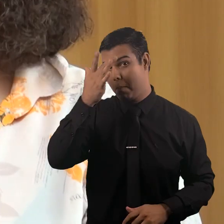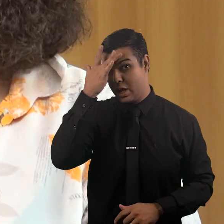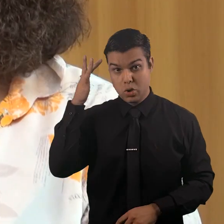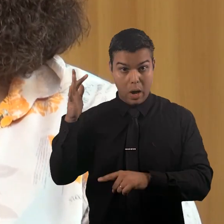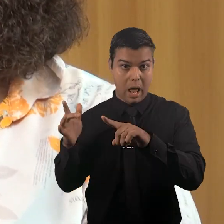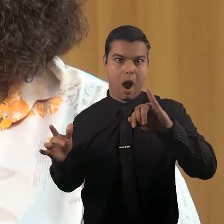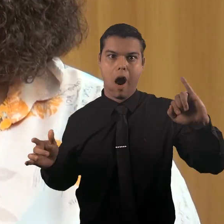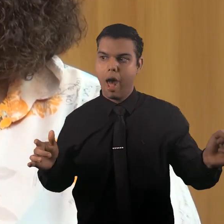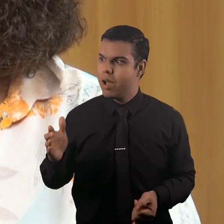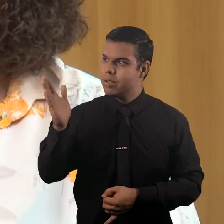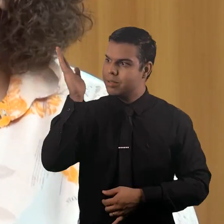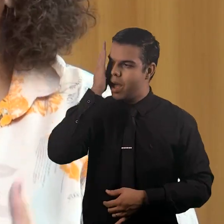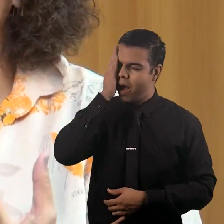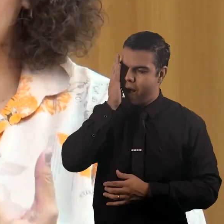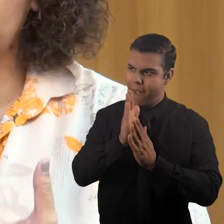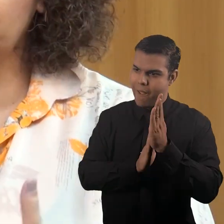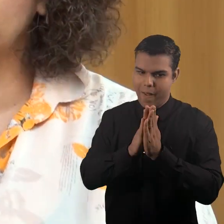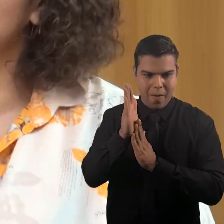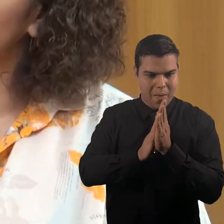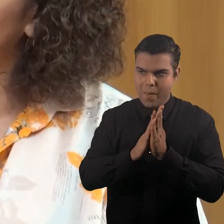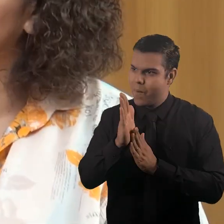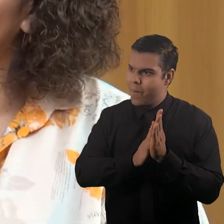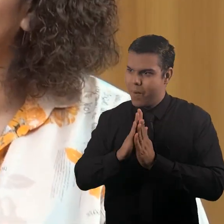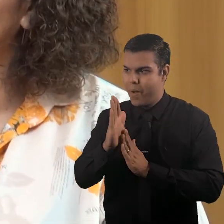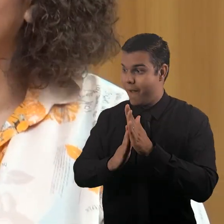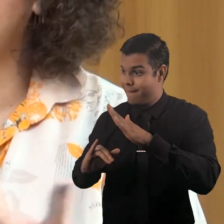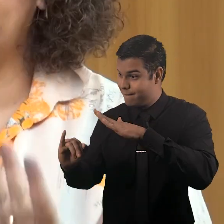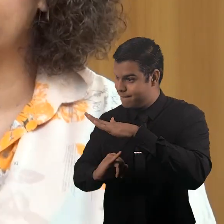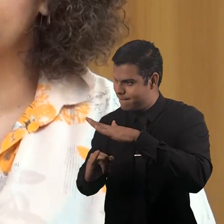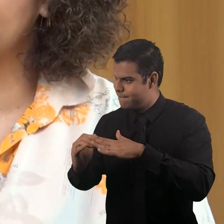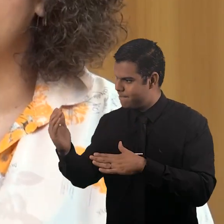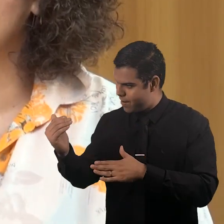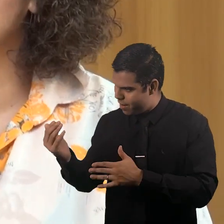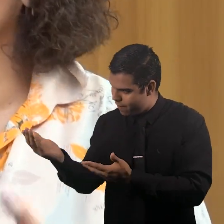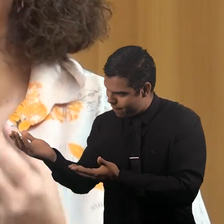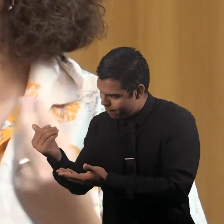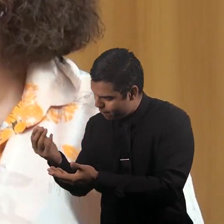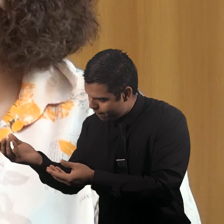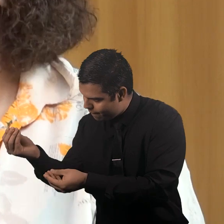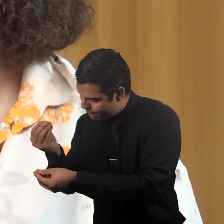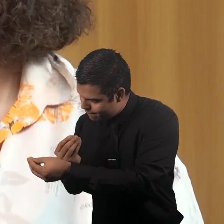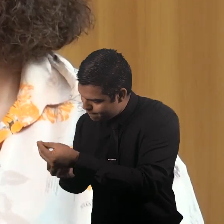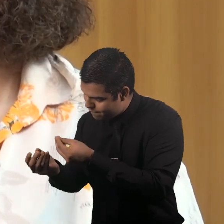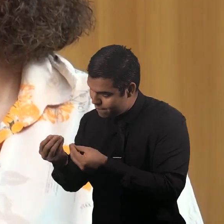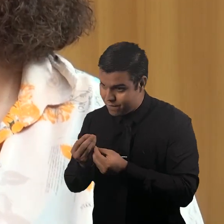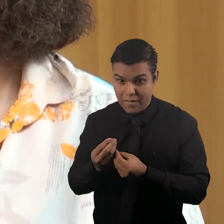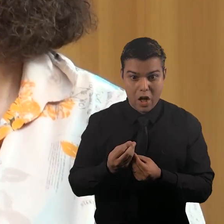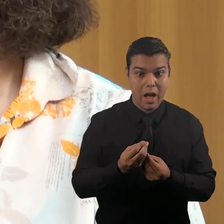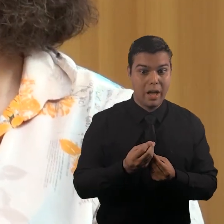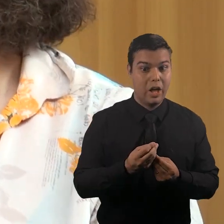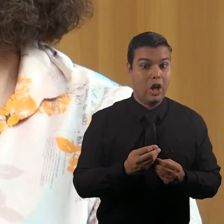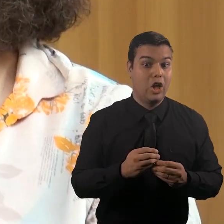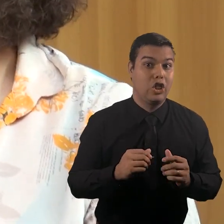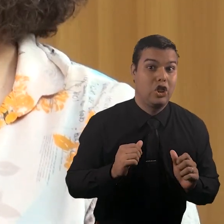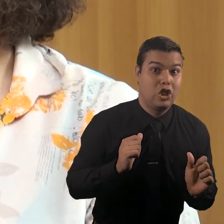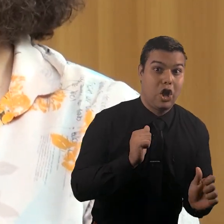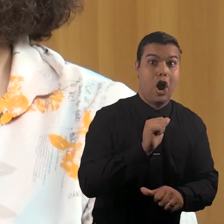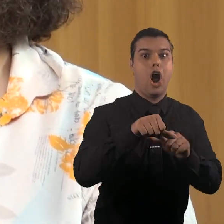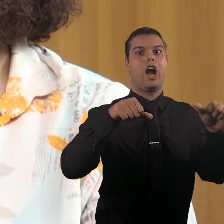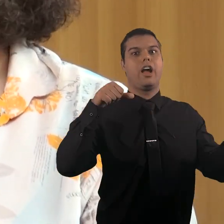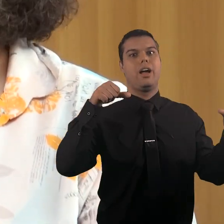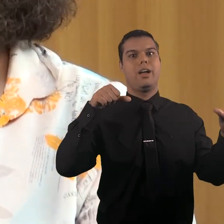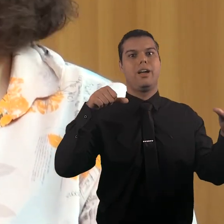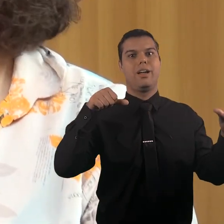Pessoas oportunistas, sabendo disso, se aproximam de instituições, pegam esse cabelo, trocam por meia dúzia de peruca, e pegam